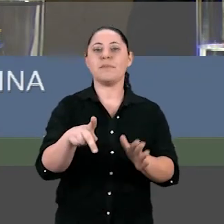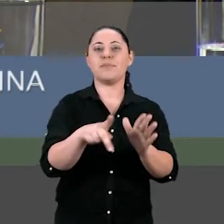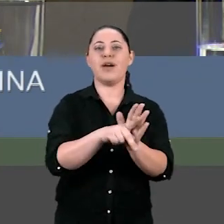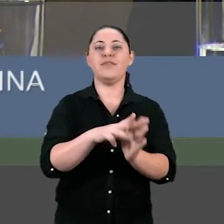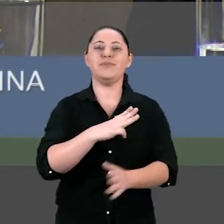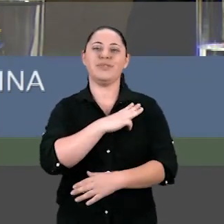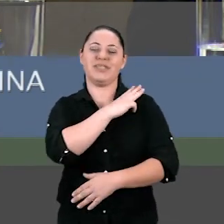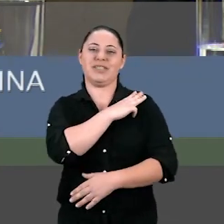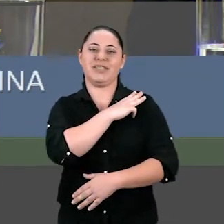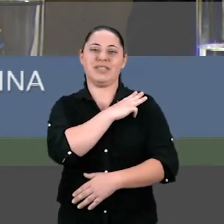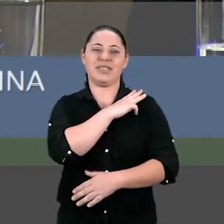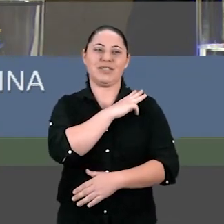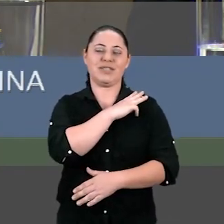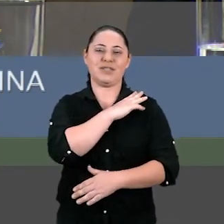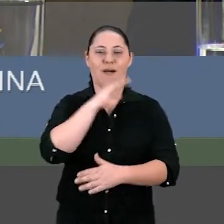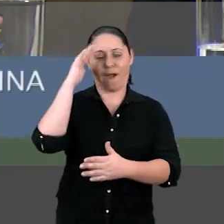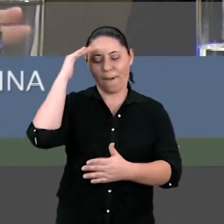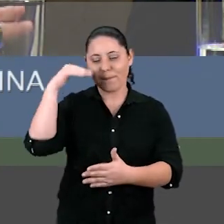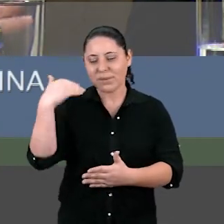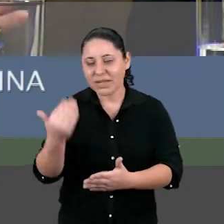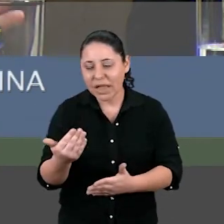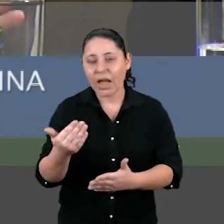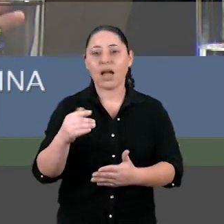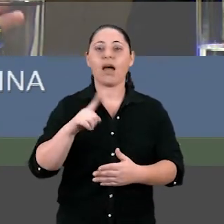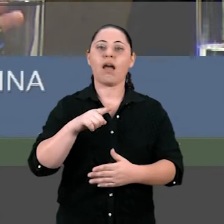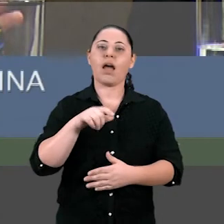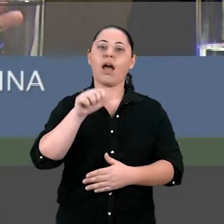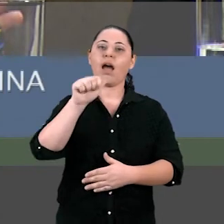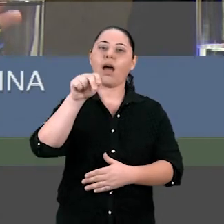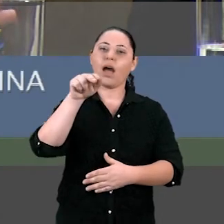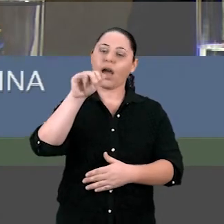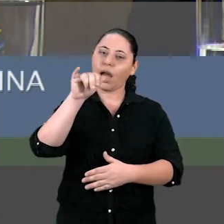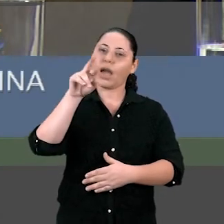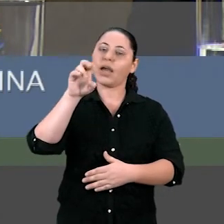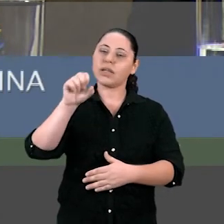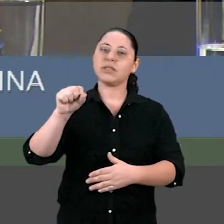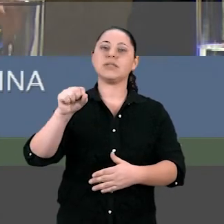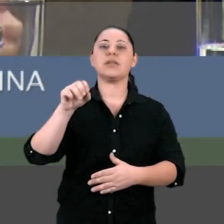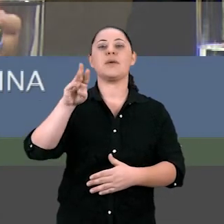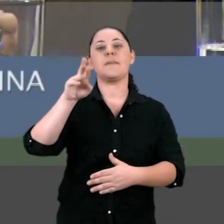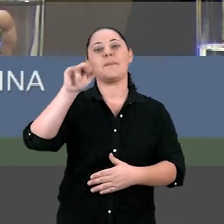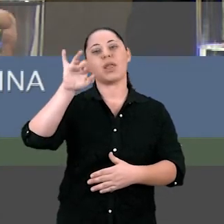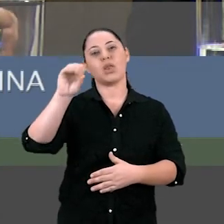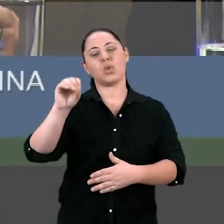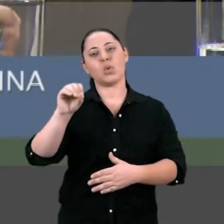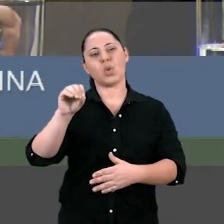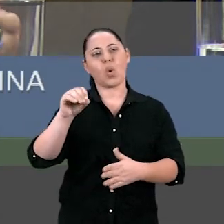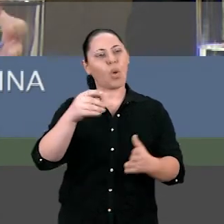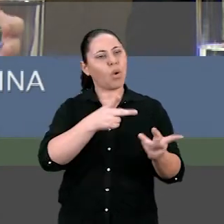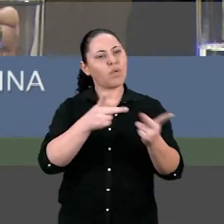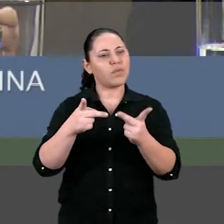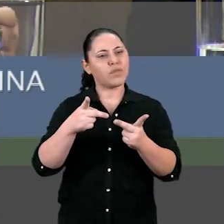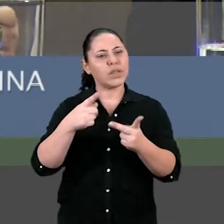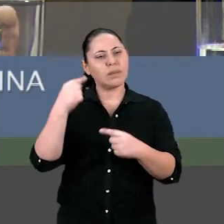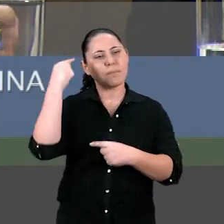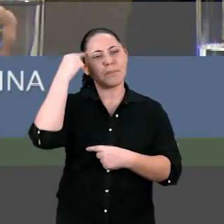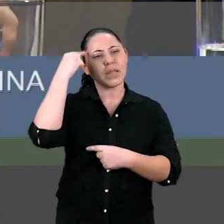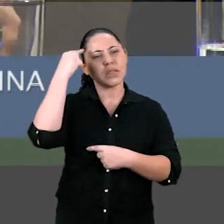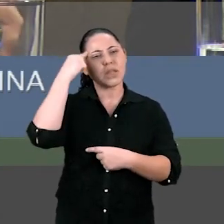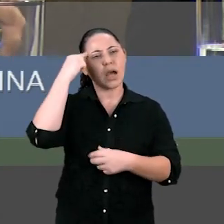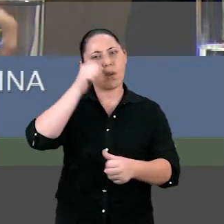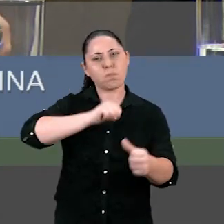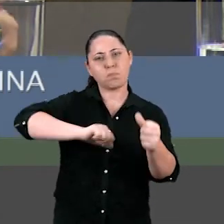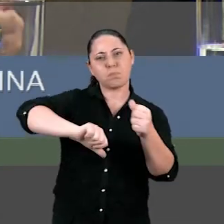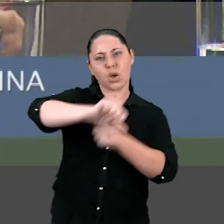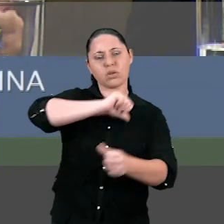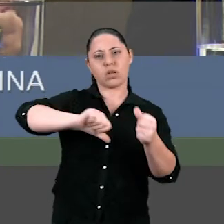do ministro homenageado, meu e de todos nós, ministro Aires Brito, quando nos convida a uma reflexão